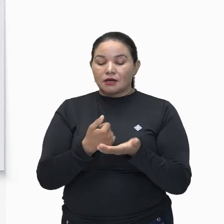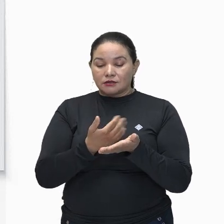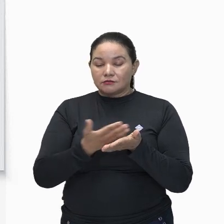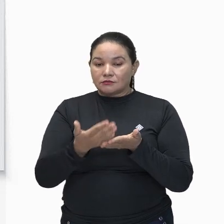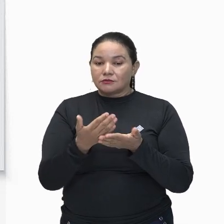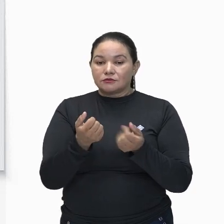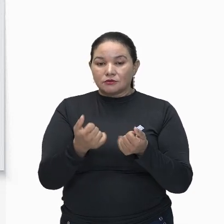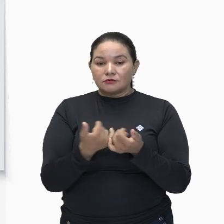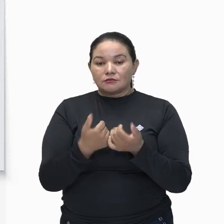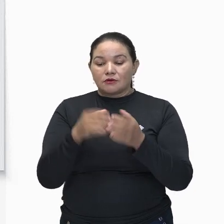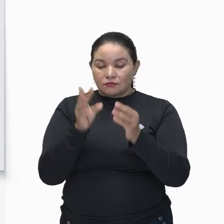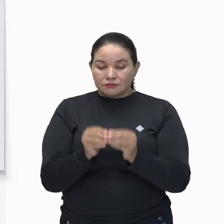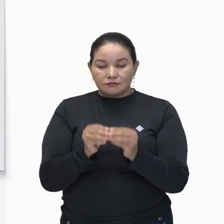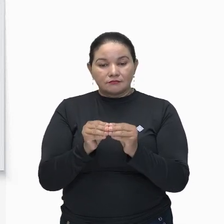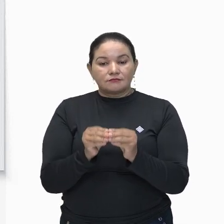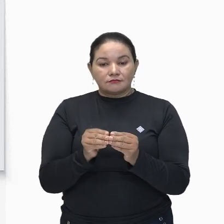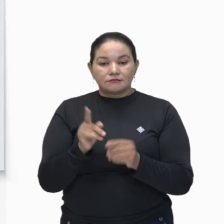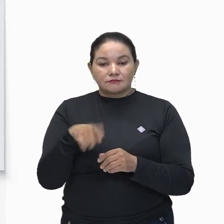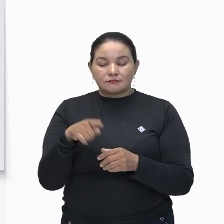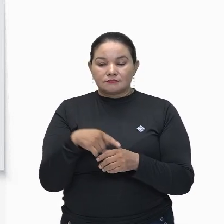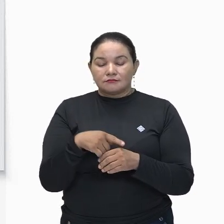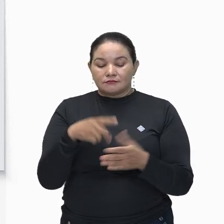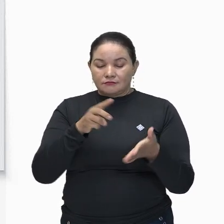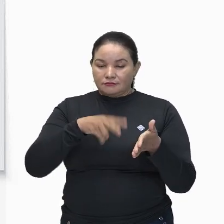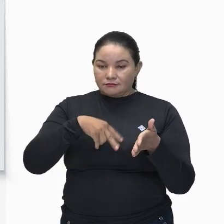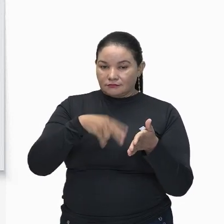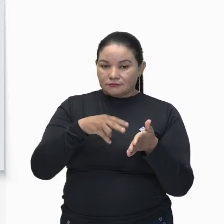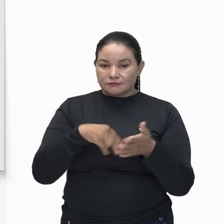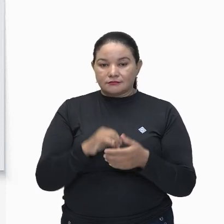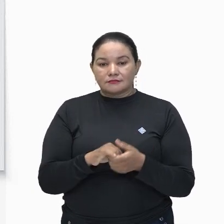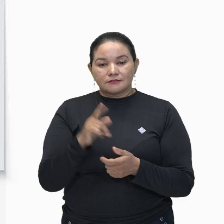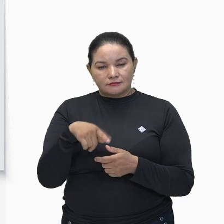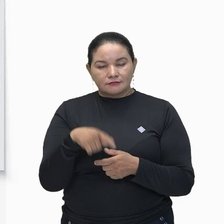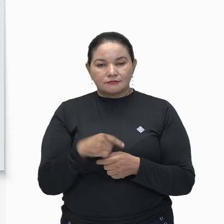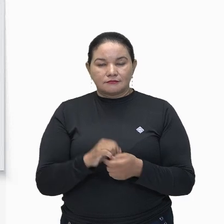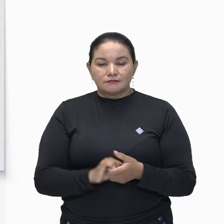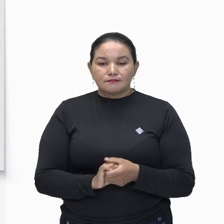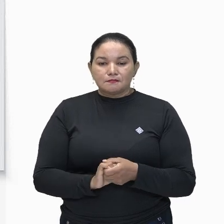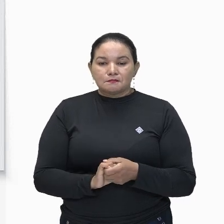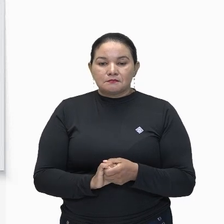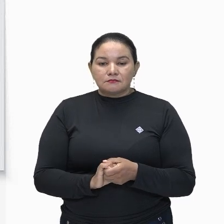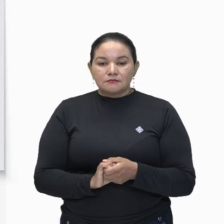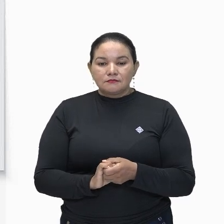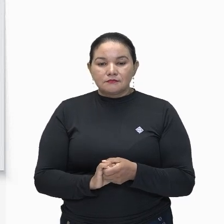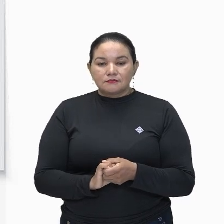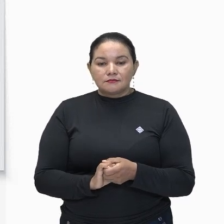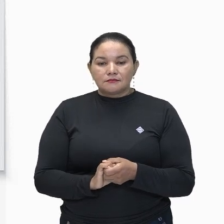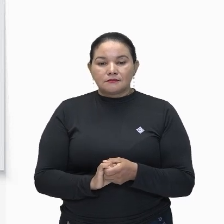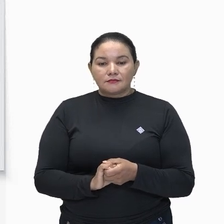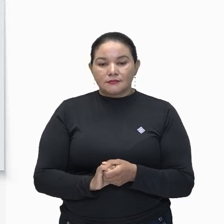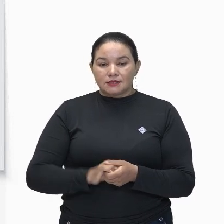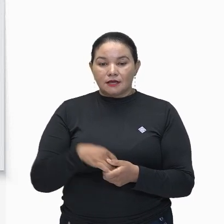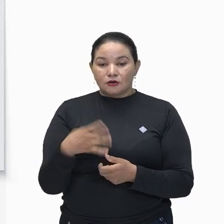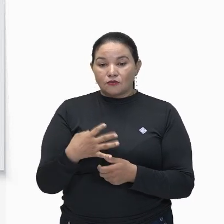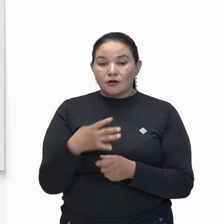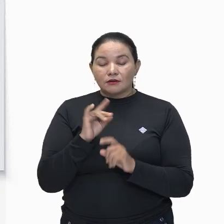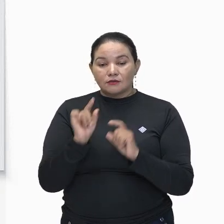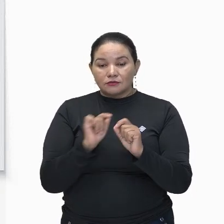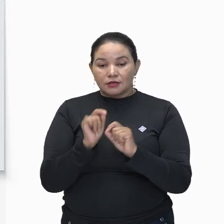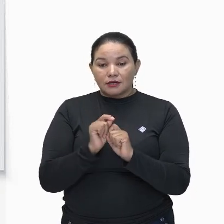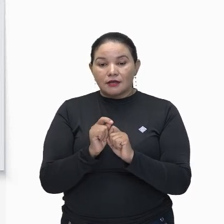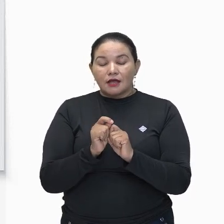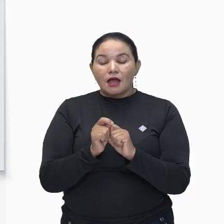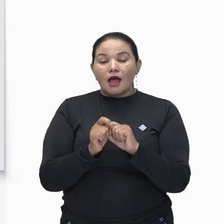breve resumo do que você vai ler. O lead, ele vem ser basicamente isso. Aí nós vamos para o corpo do texto, que